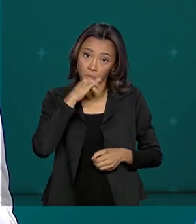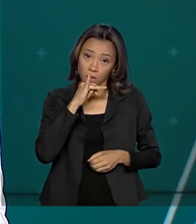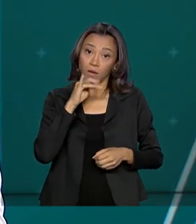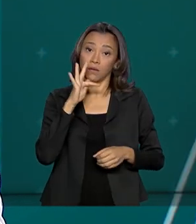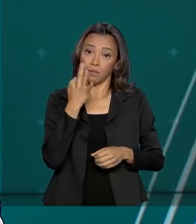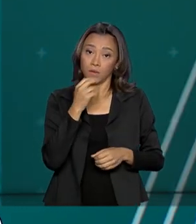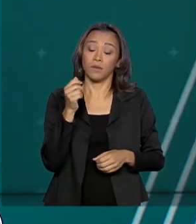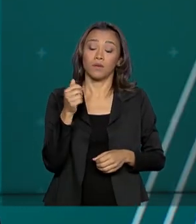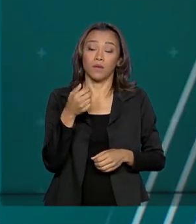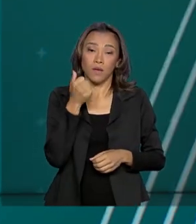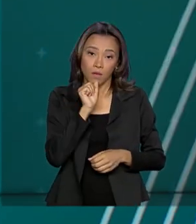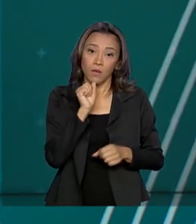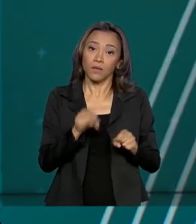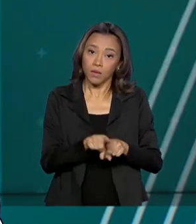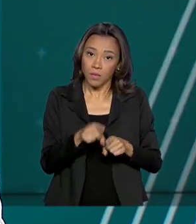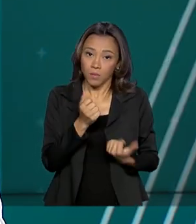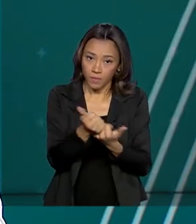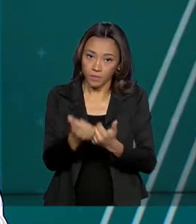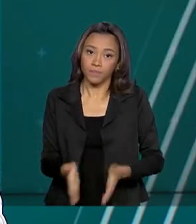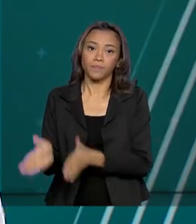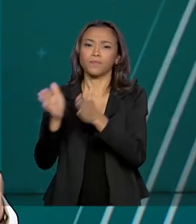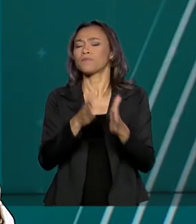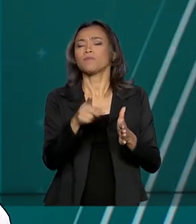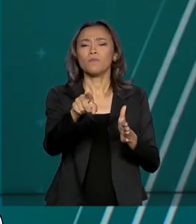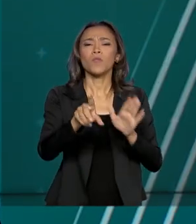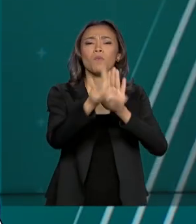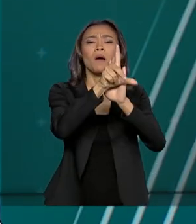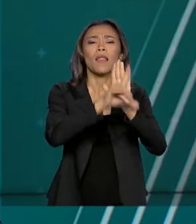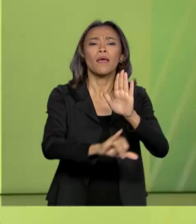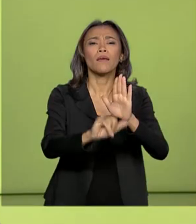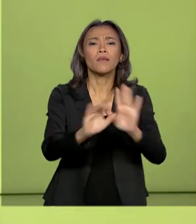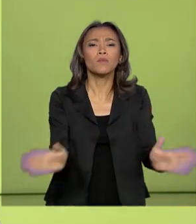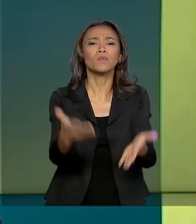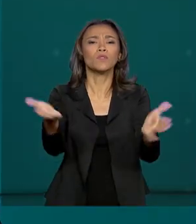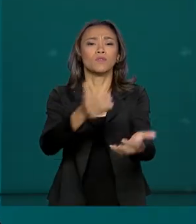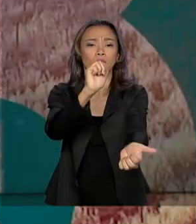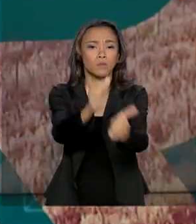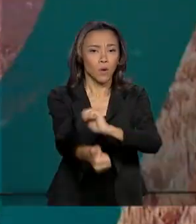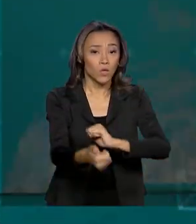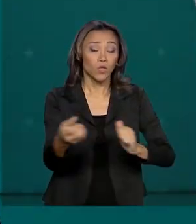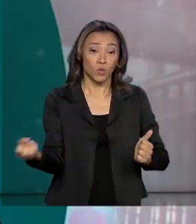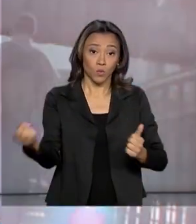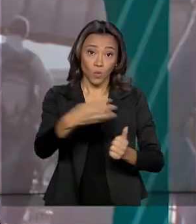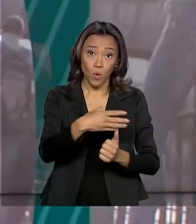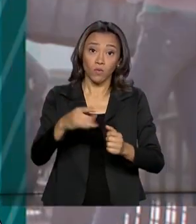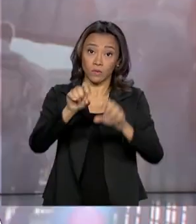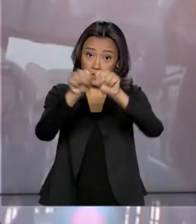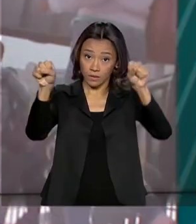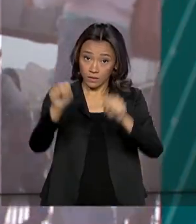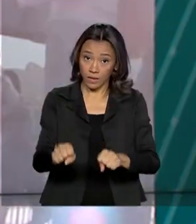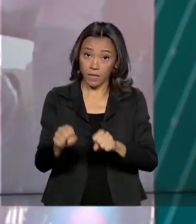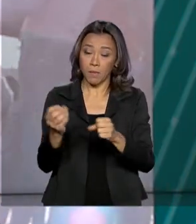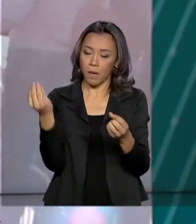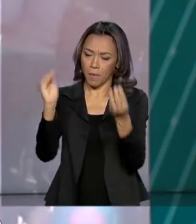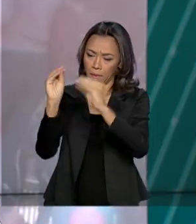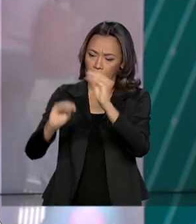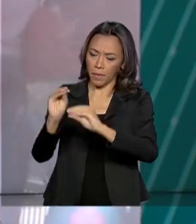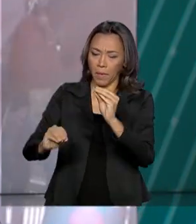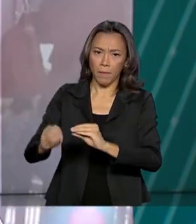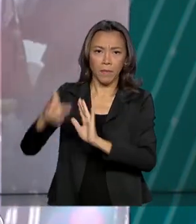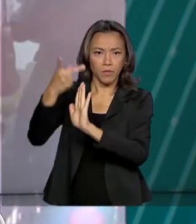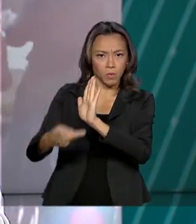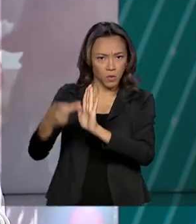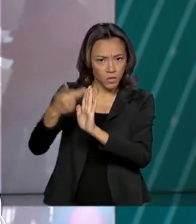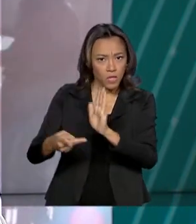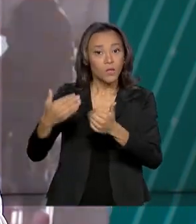Novidades na lei de incentivo ao esporte. Um novo sistema de acompanhamento e cadastramento de projetos começa a funcionar no dia